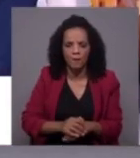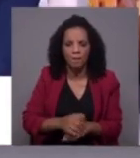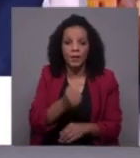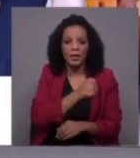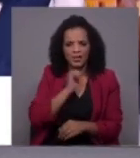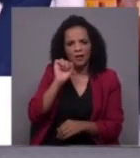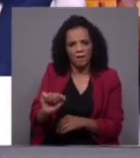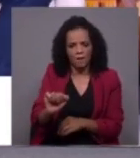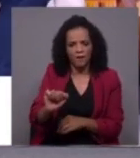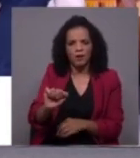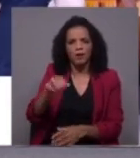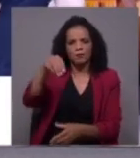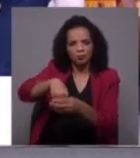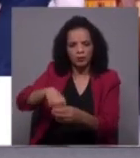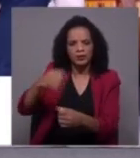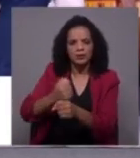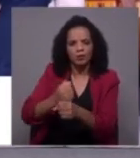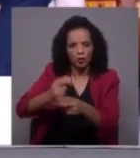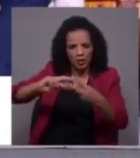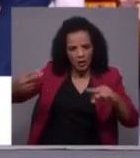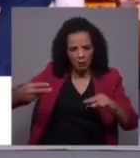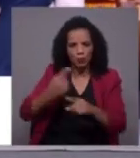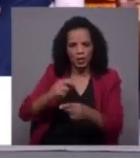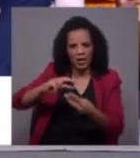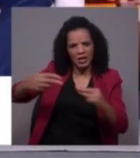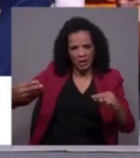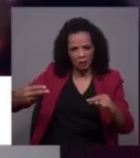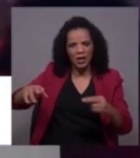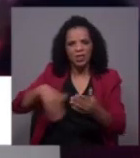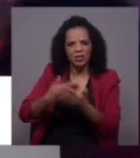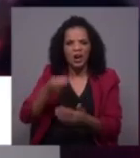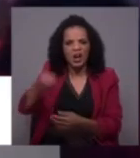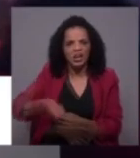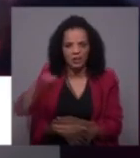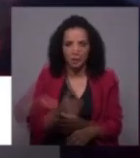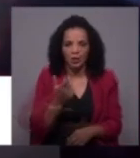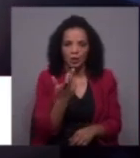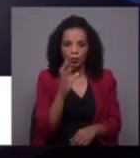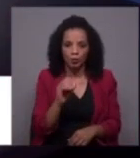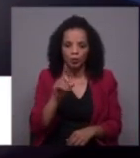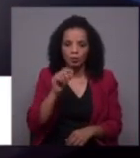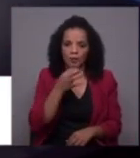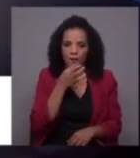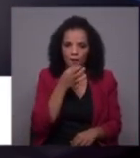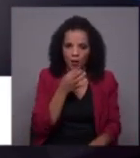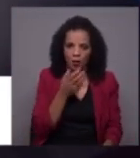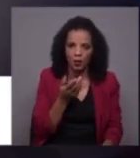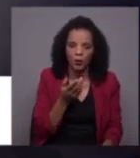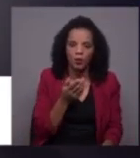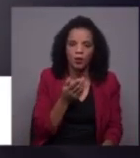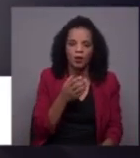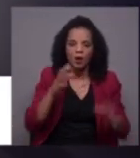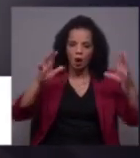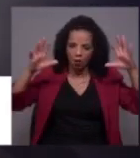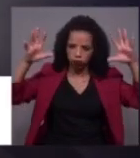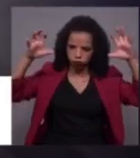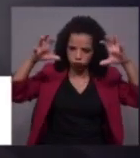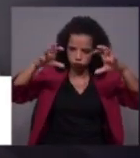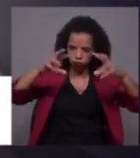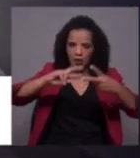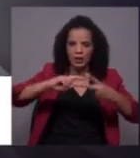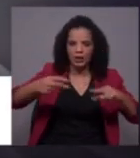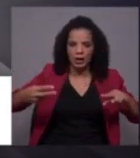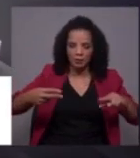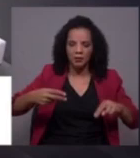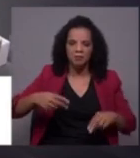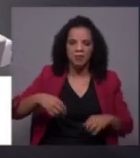sua casa ao serviço da Câmara Municipal, para a Câmara Municipal arrendar a sua casa. Não faz sentido. Não, sobre a questão do monstro, chamou-lhe assim, da Câmara, está de acordo